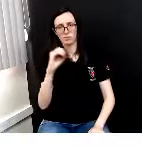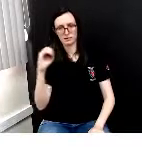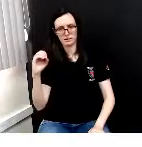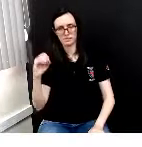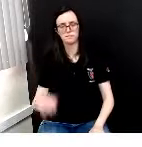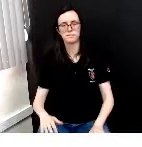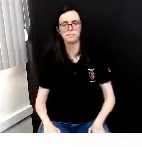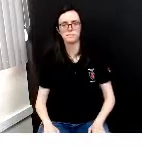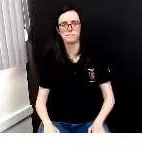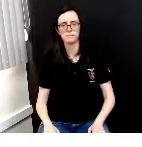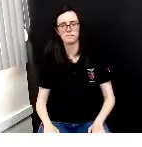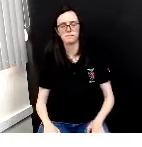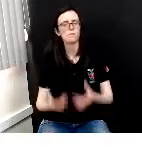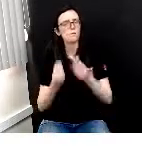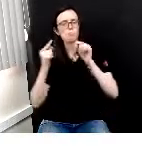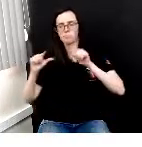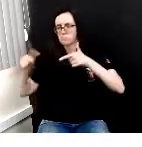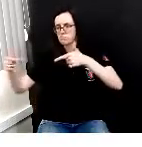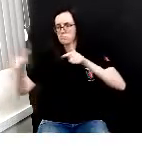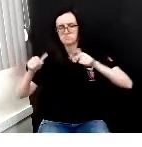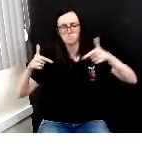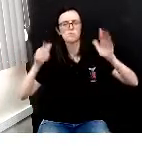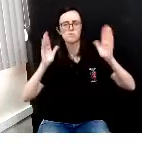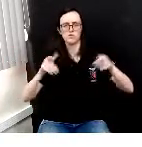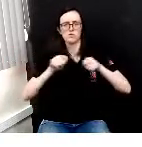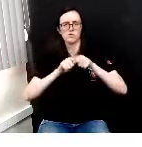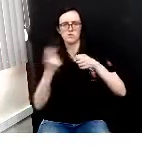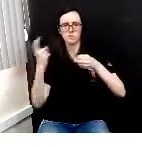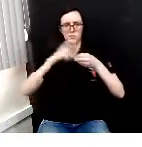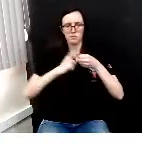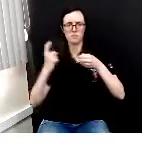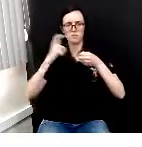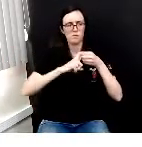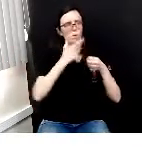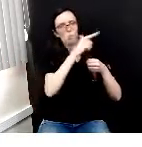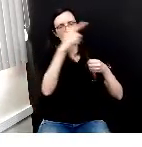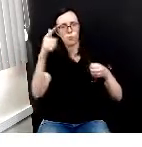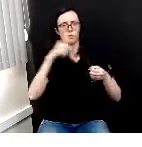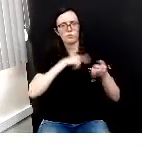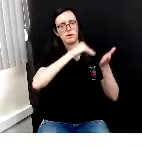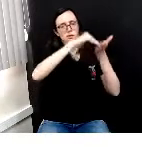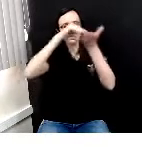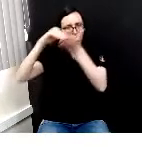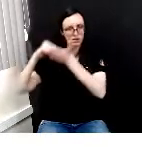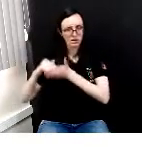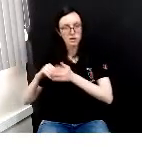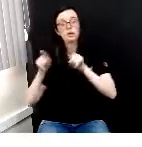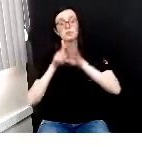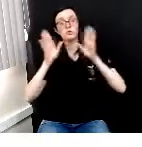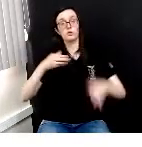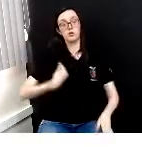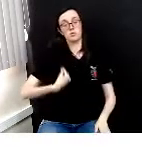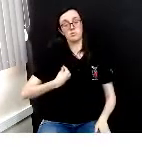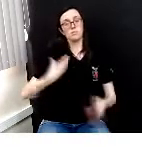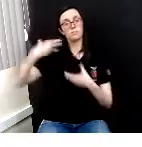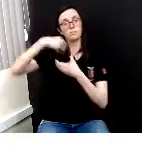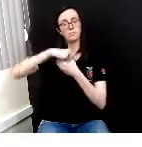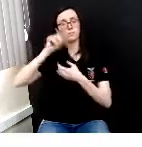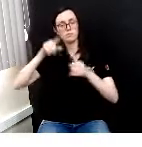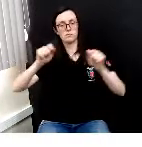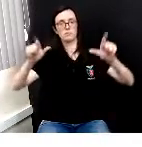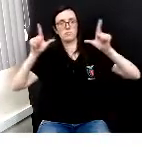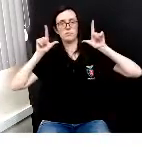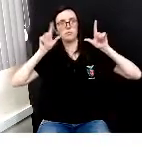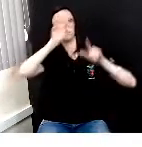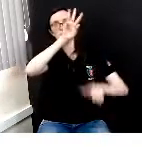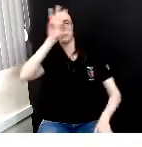99117-3500. Muitas ações foram feitas em parceria com as demais secretarias e estão disponíveis na página